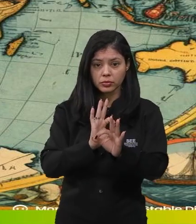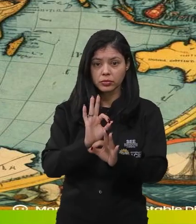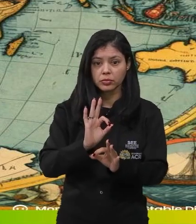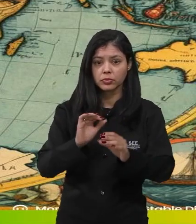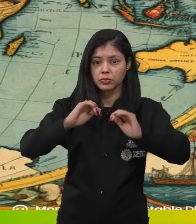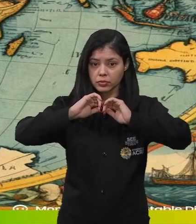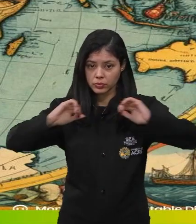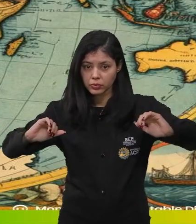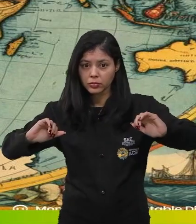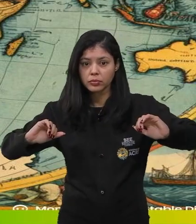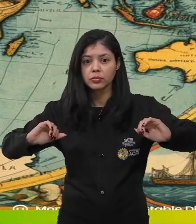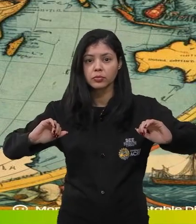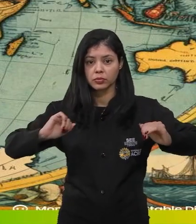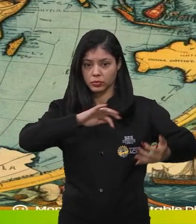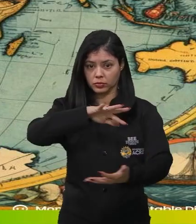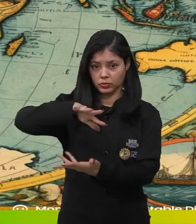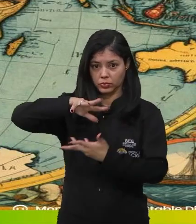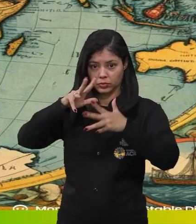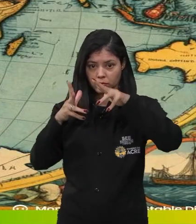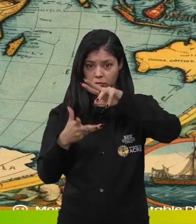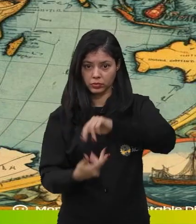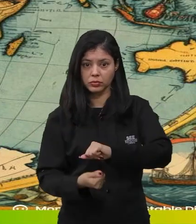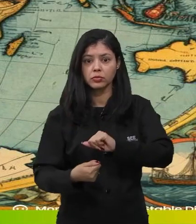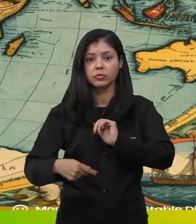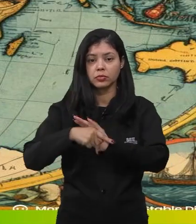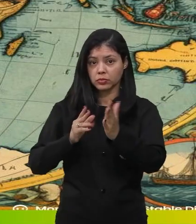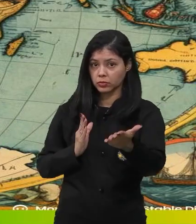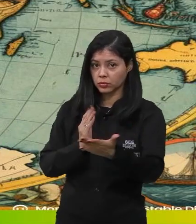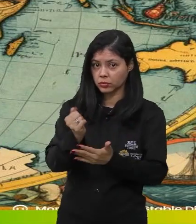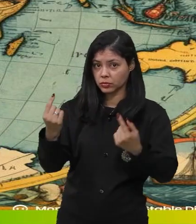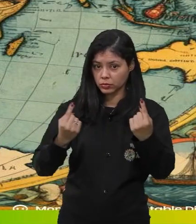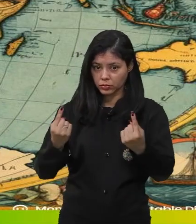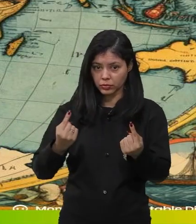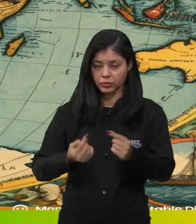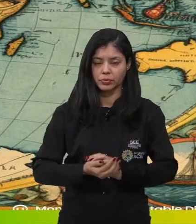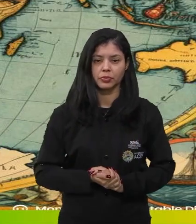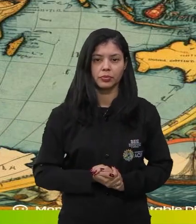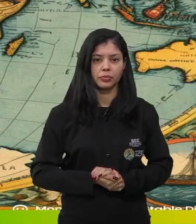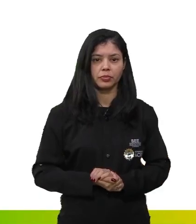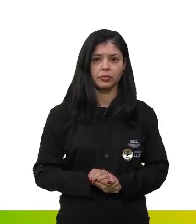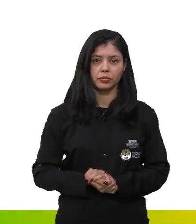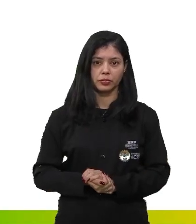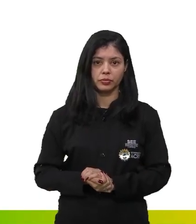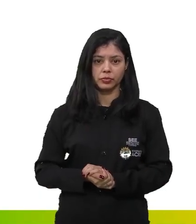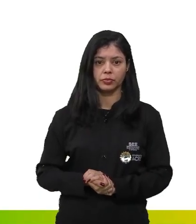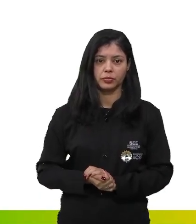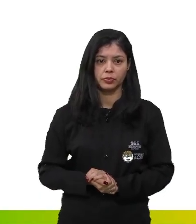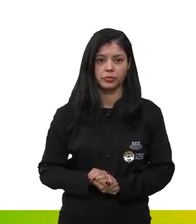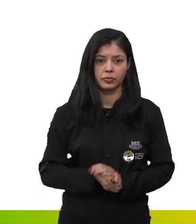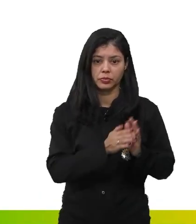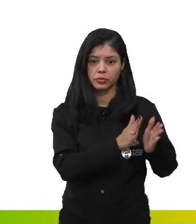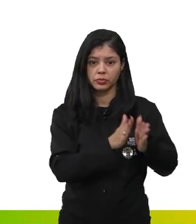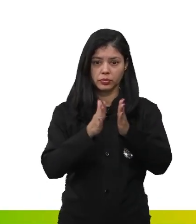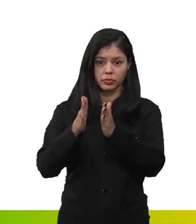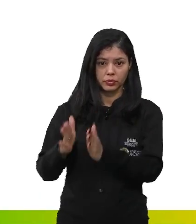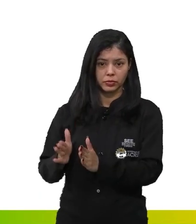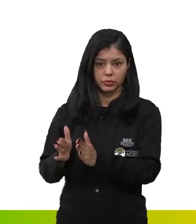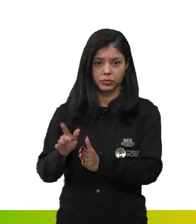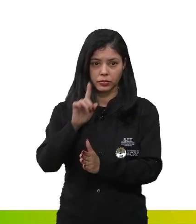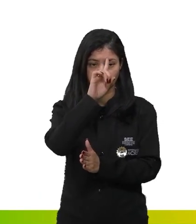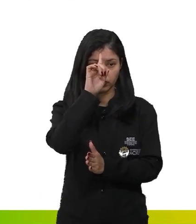de dividir o mundo, as conquistas, entre eles. O que acontece a partir de